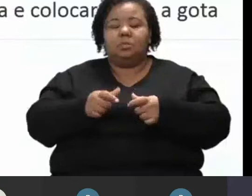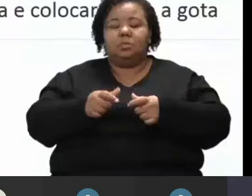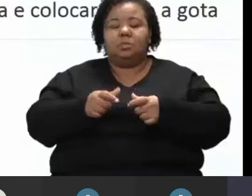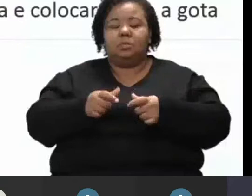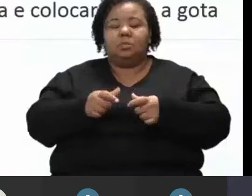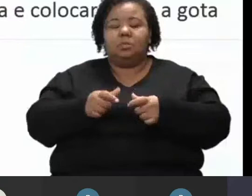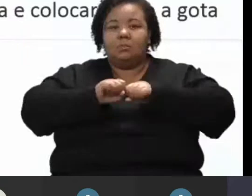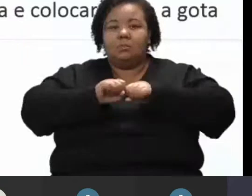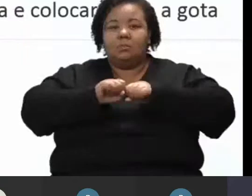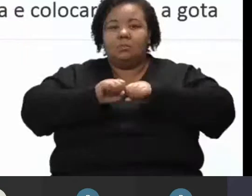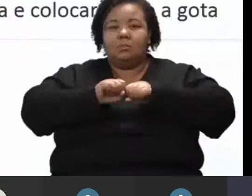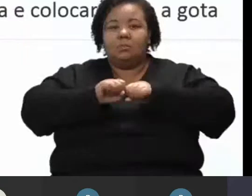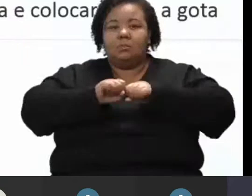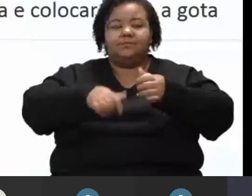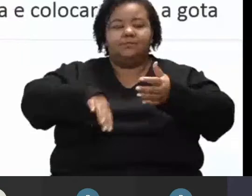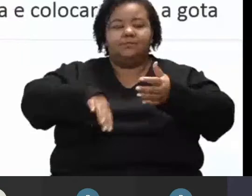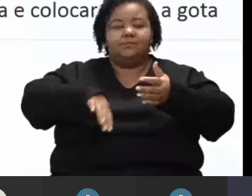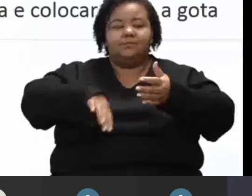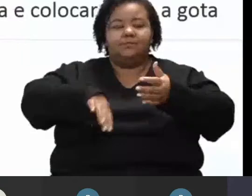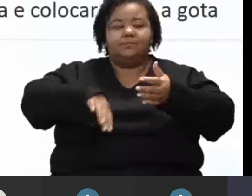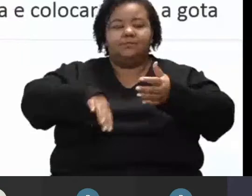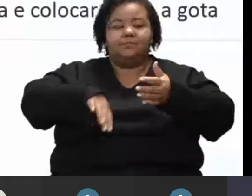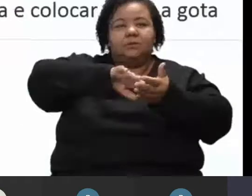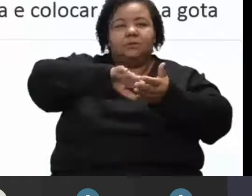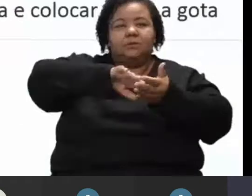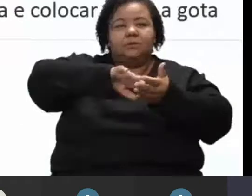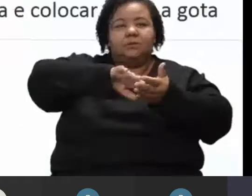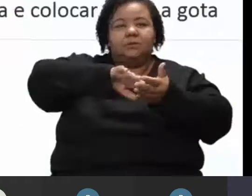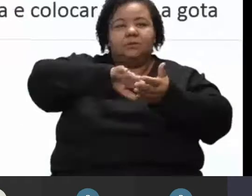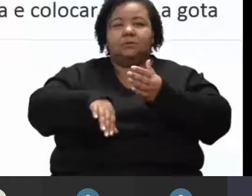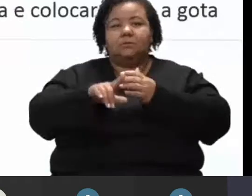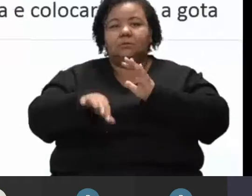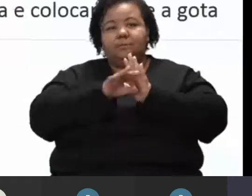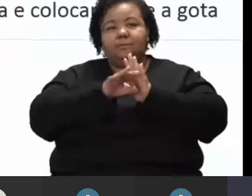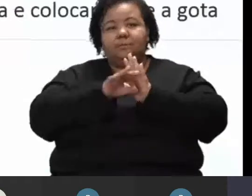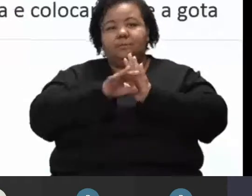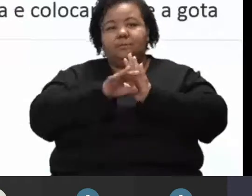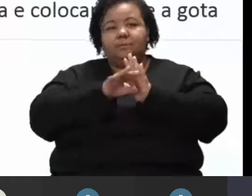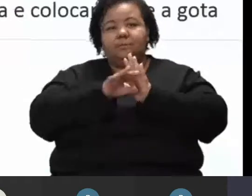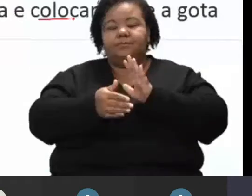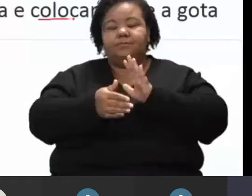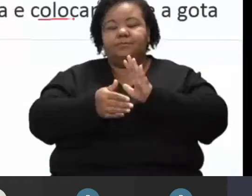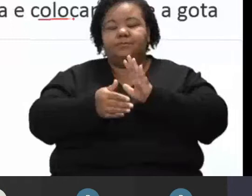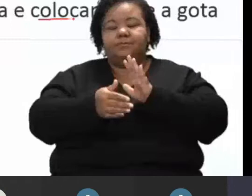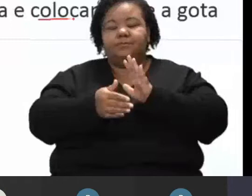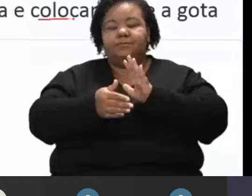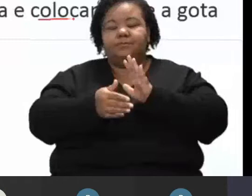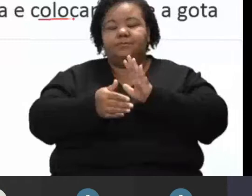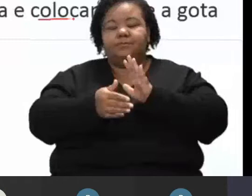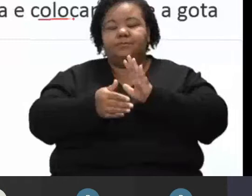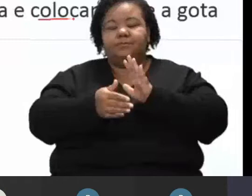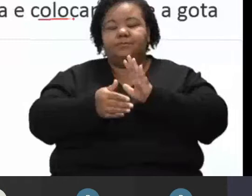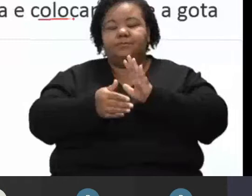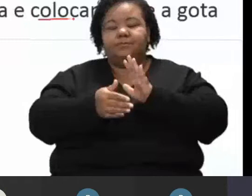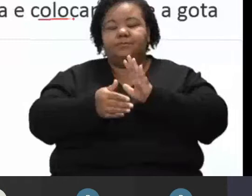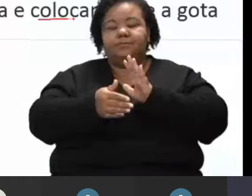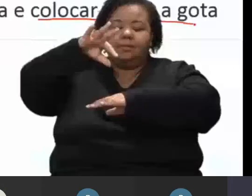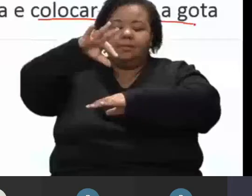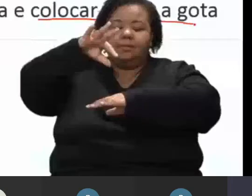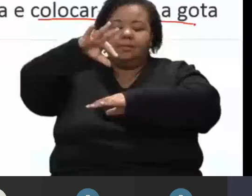aí, então, você retira uma alíquota dessa suspensão da levedura, coloca sobre a gota de